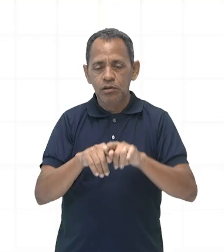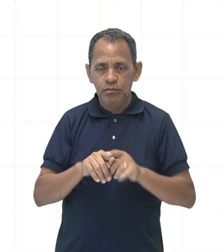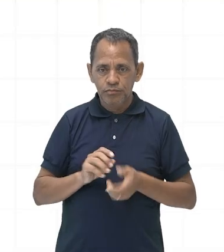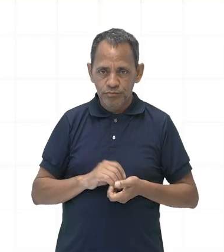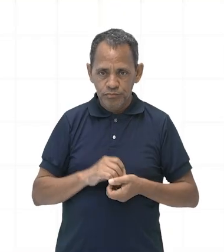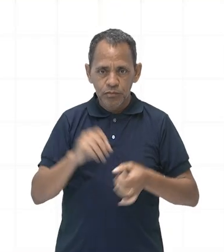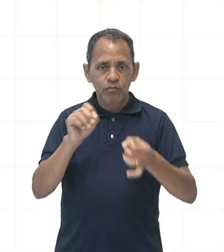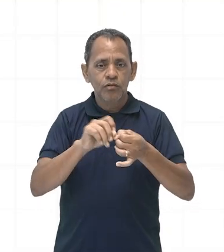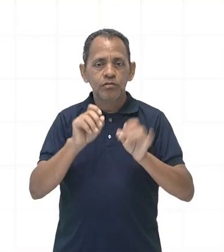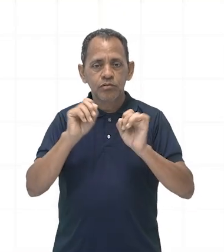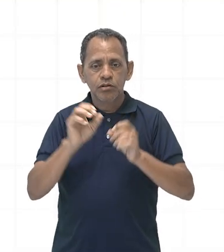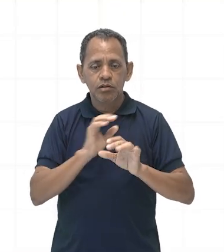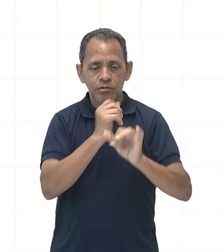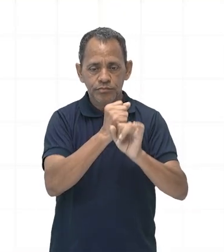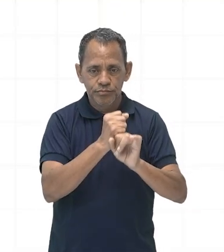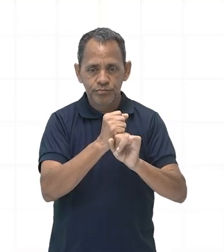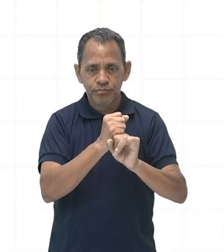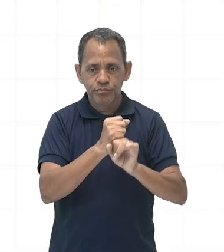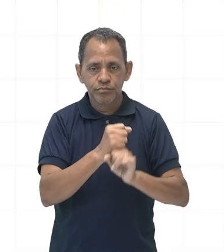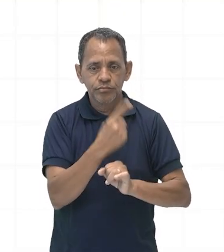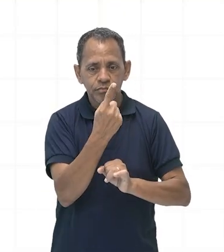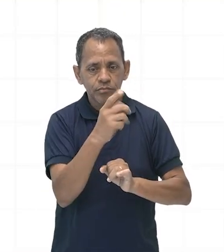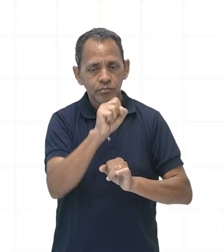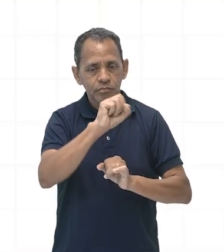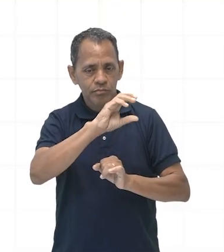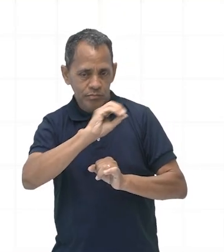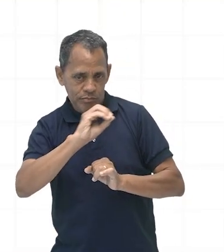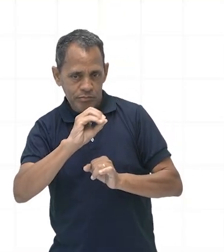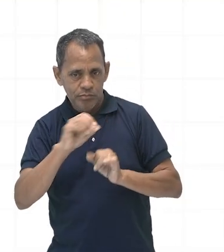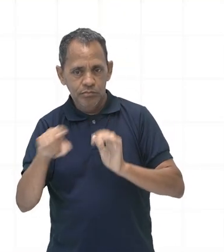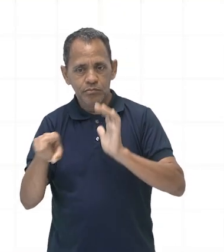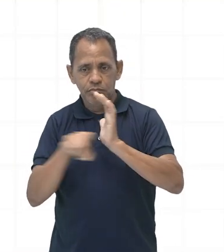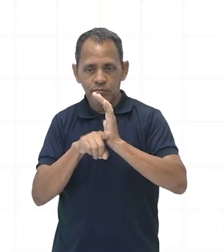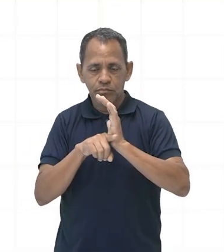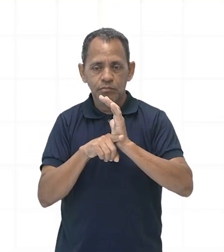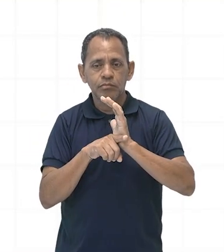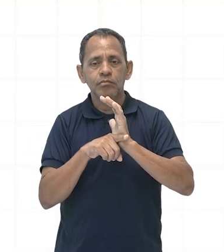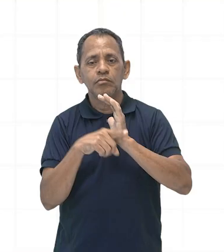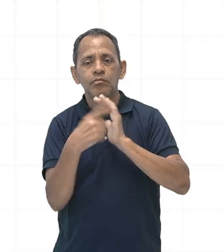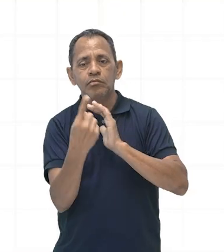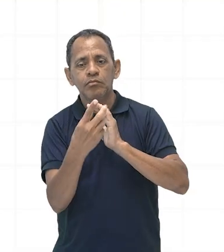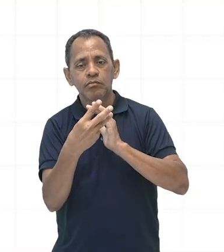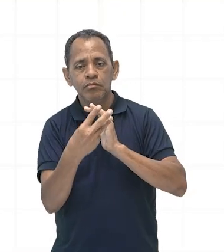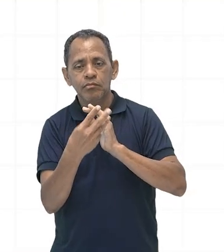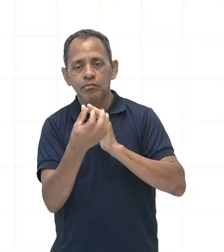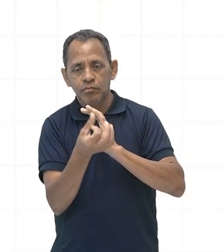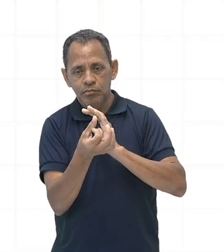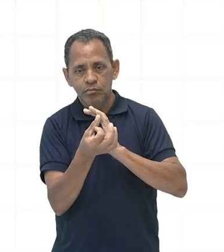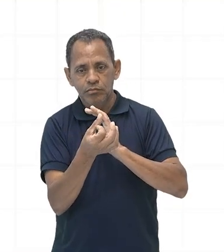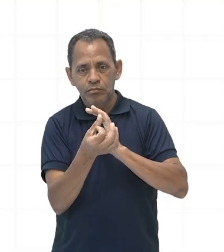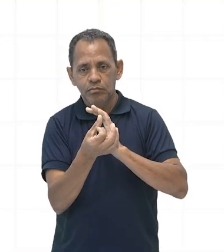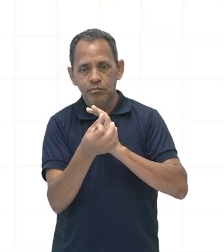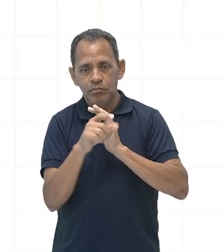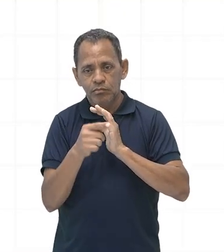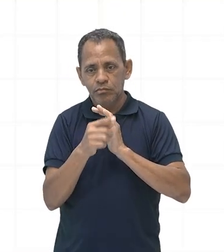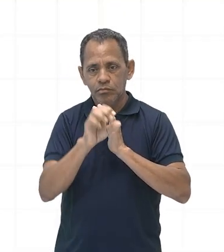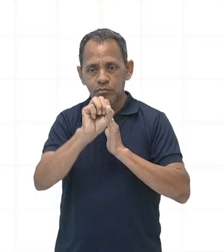fazendo essa conta, nós vamos ter o seguinte: R$ 180 menos R$